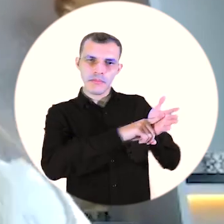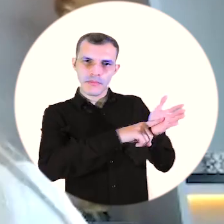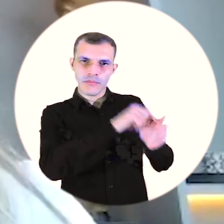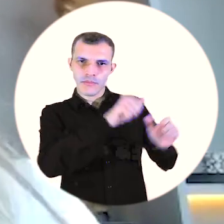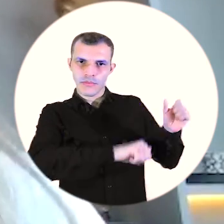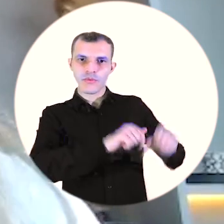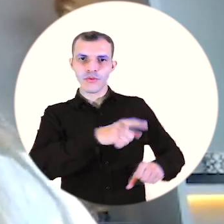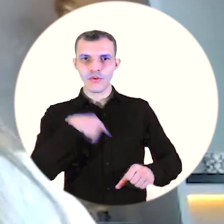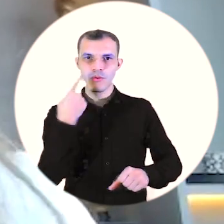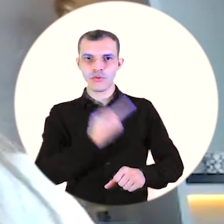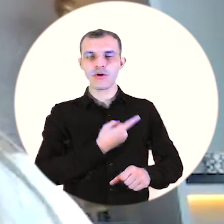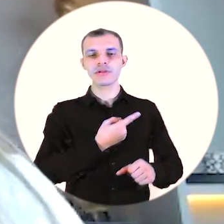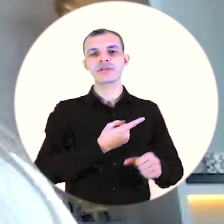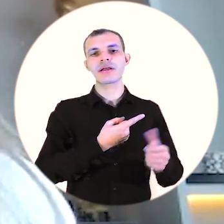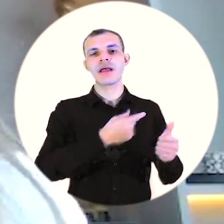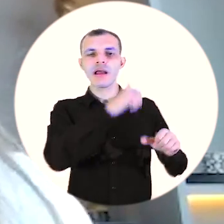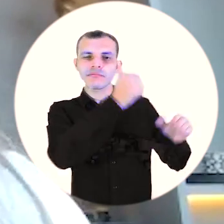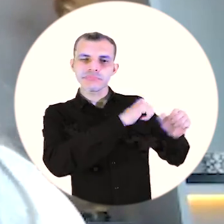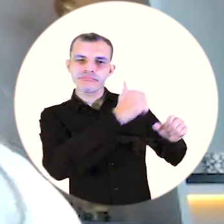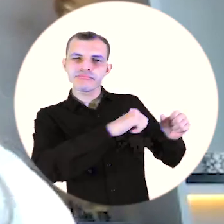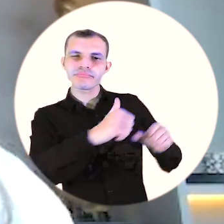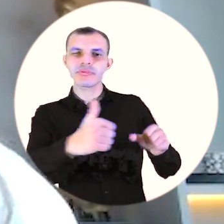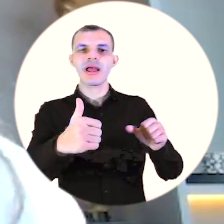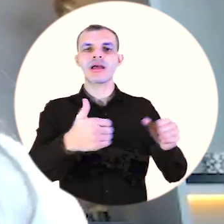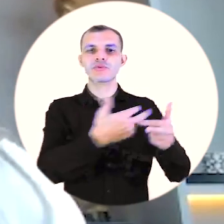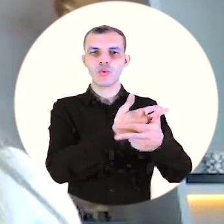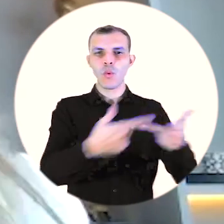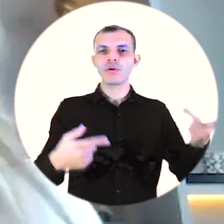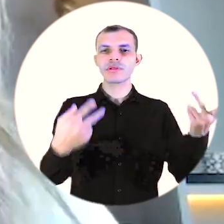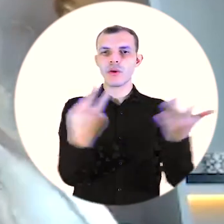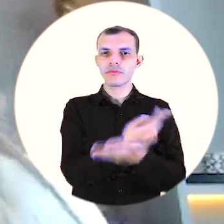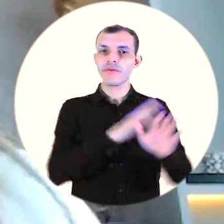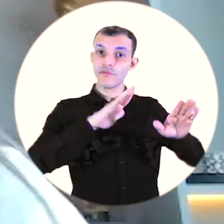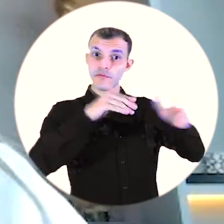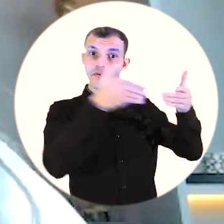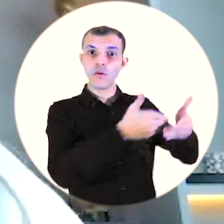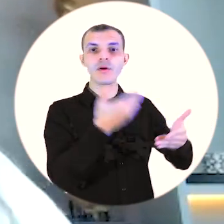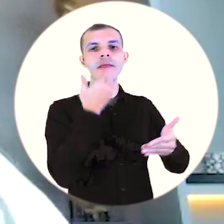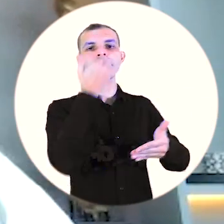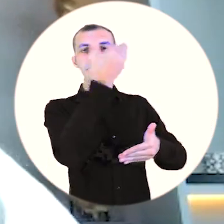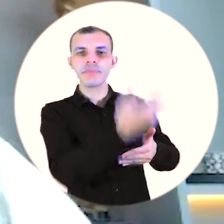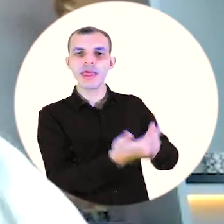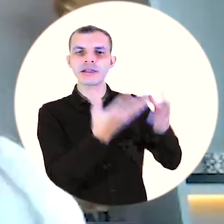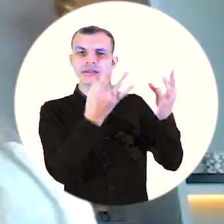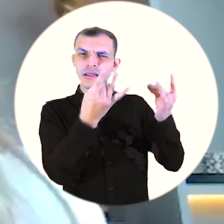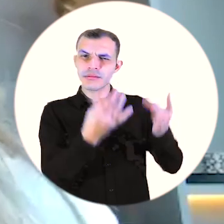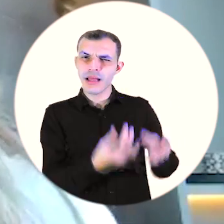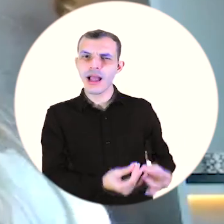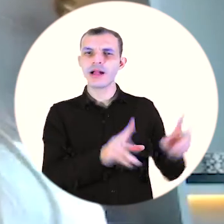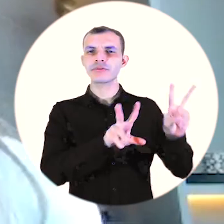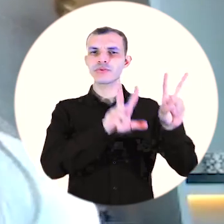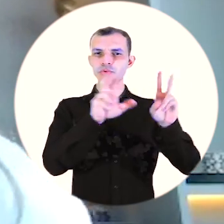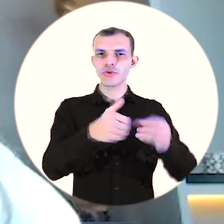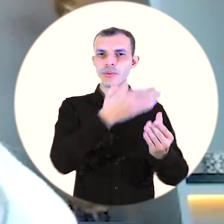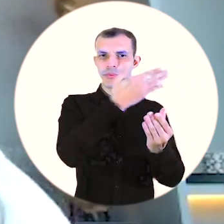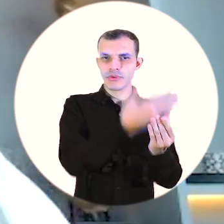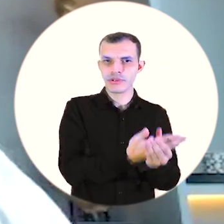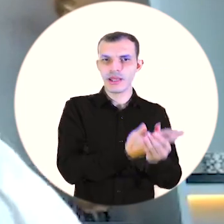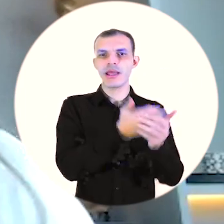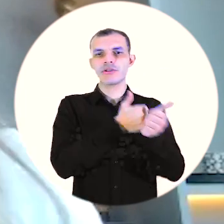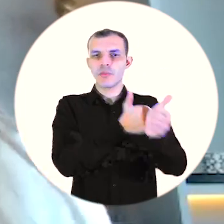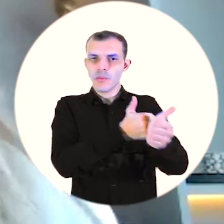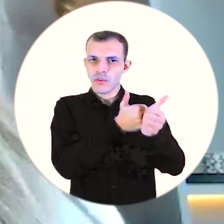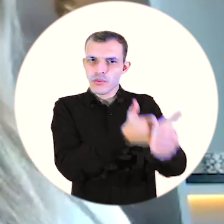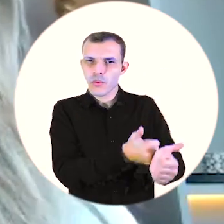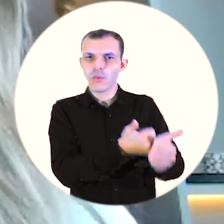para análise desses casos pontuais, onde a gente solicita informações seccionais sobre aqueles processos,